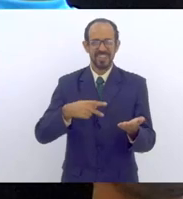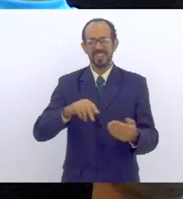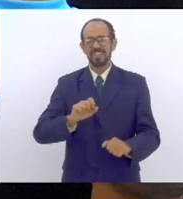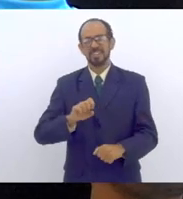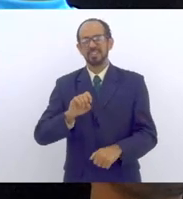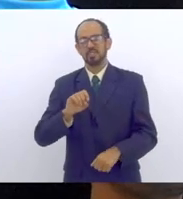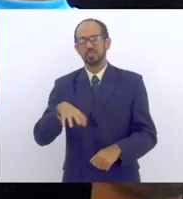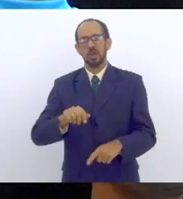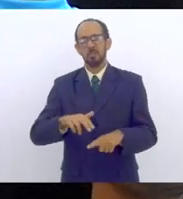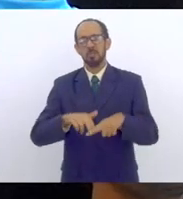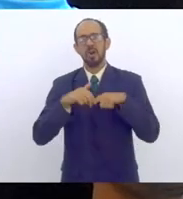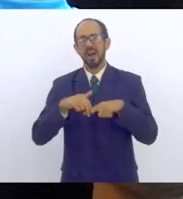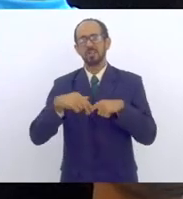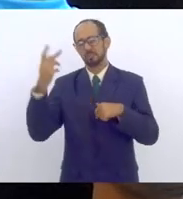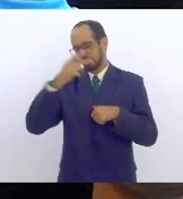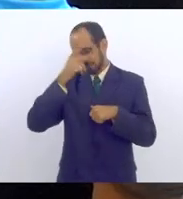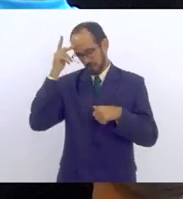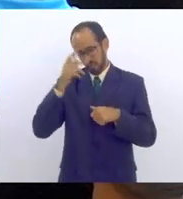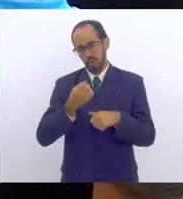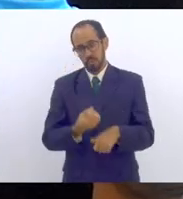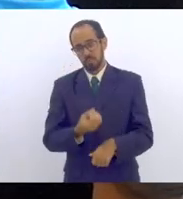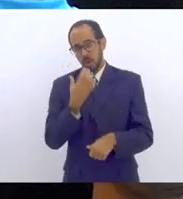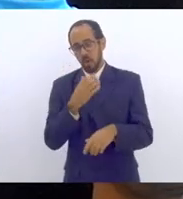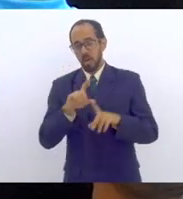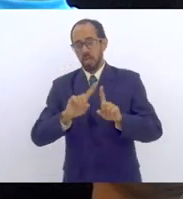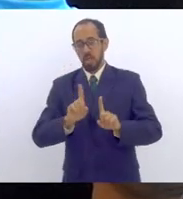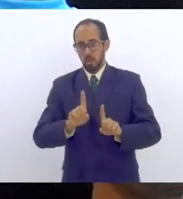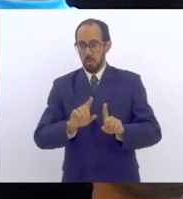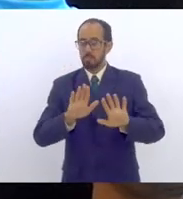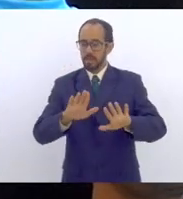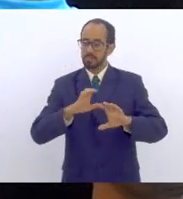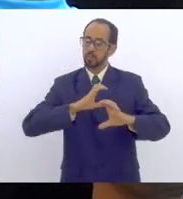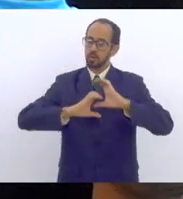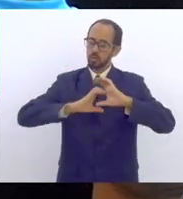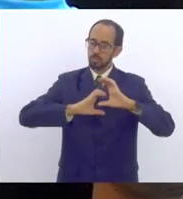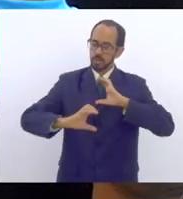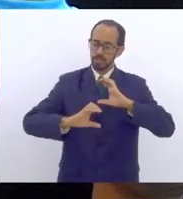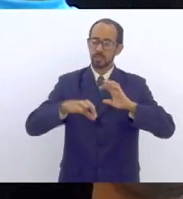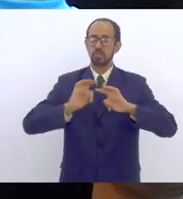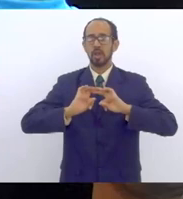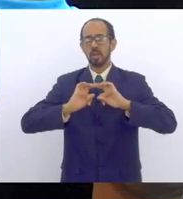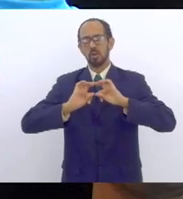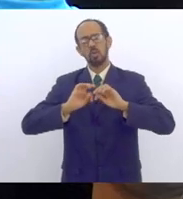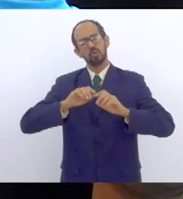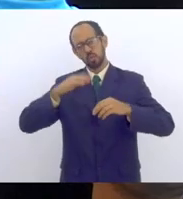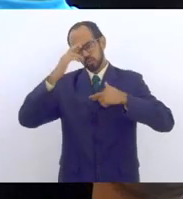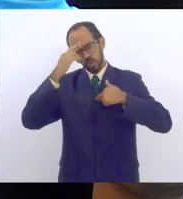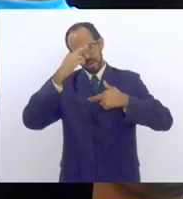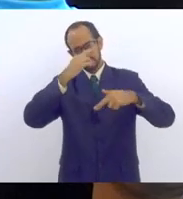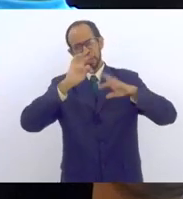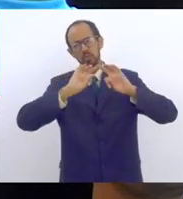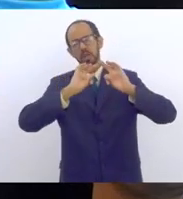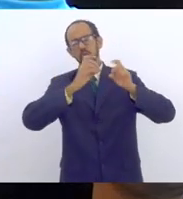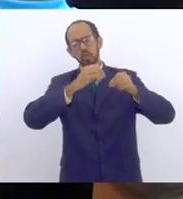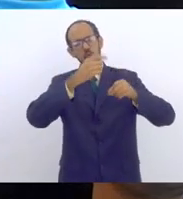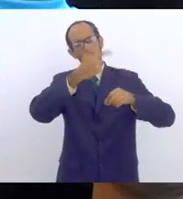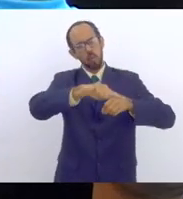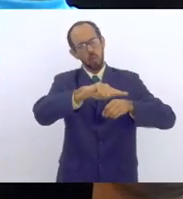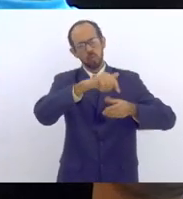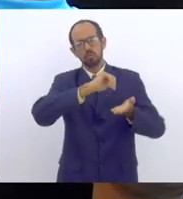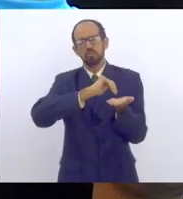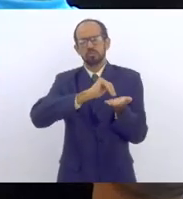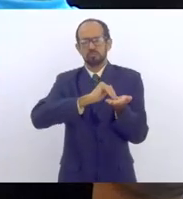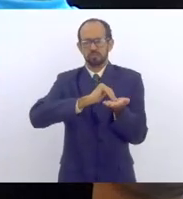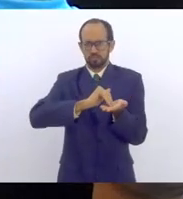simpatia mas é muito competente na comunicação com todo respeito todas as outras secretarias de estado mas